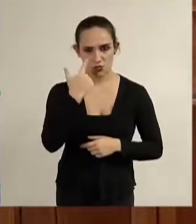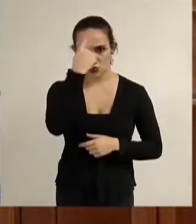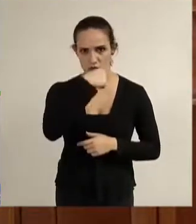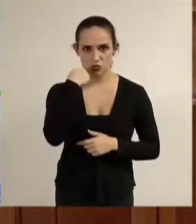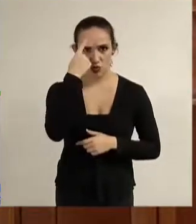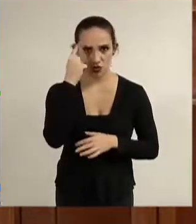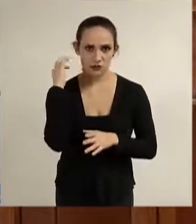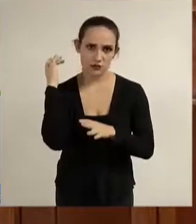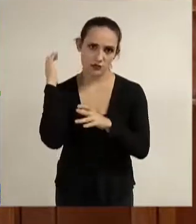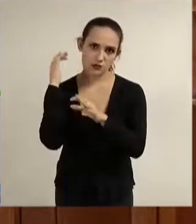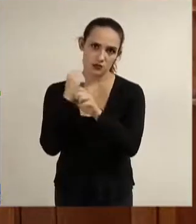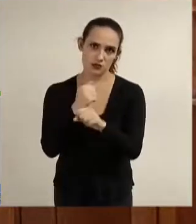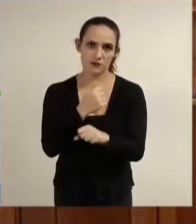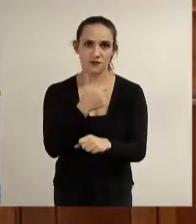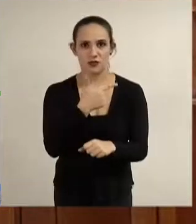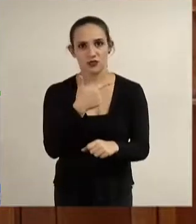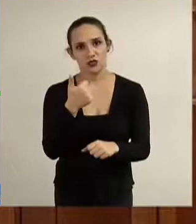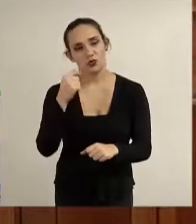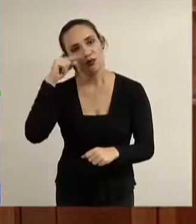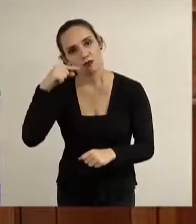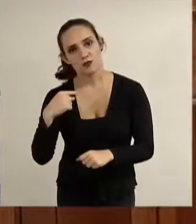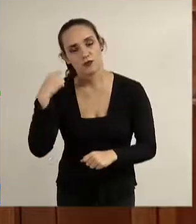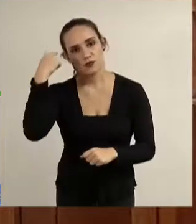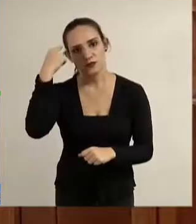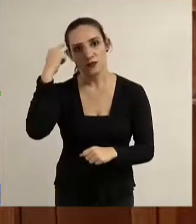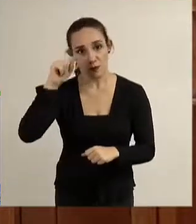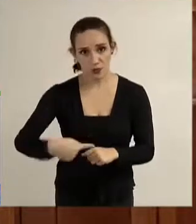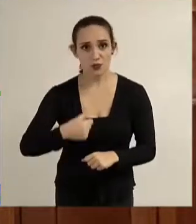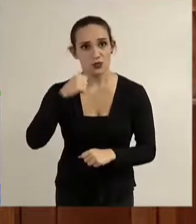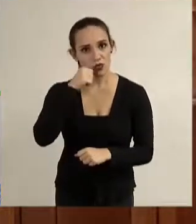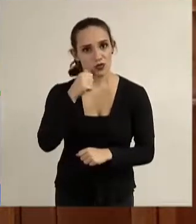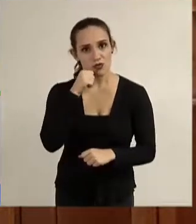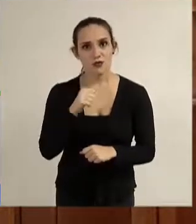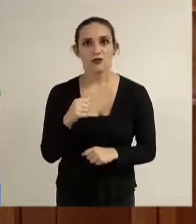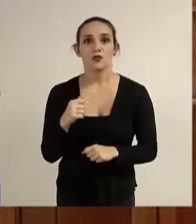21.960 mulheres. E por mês,